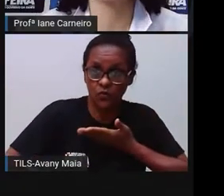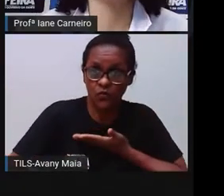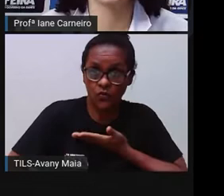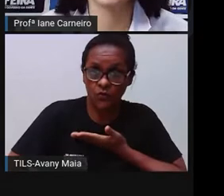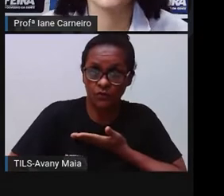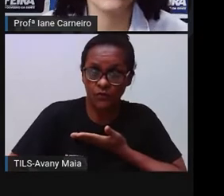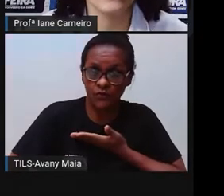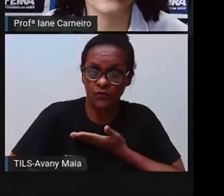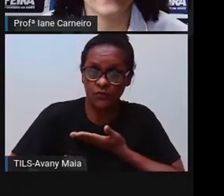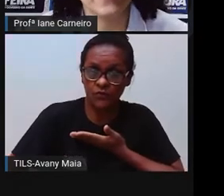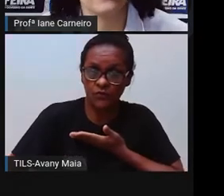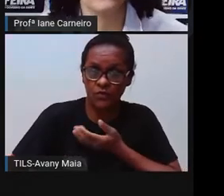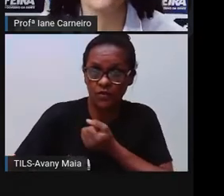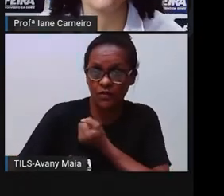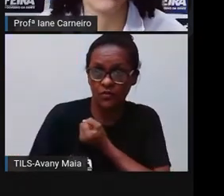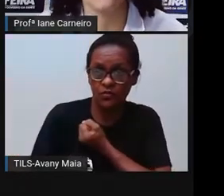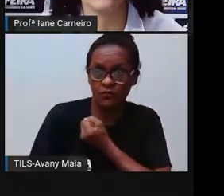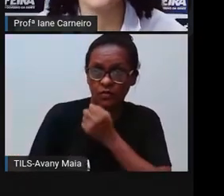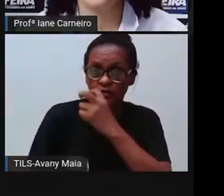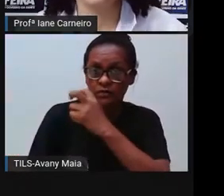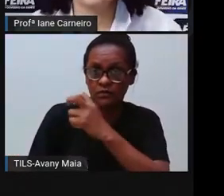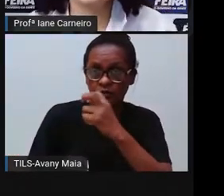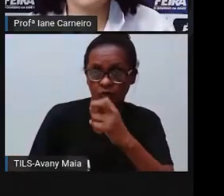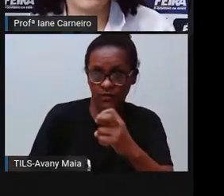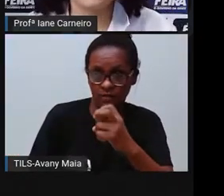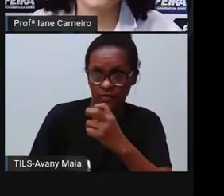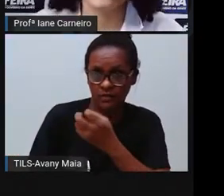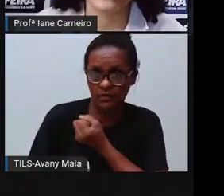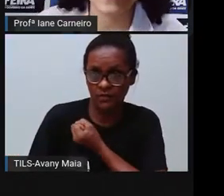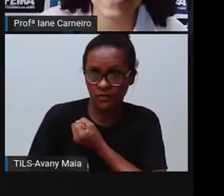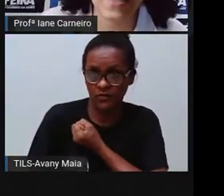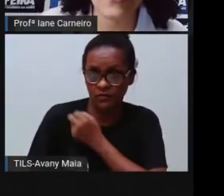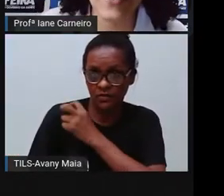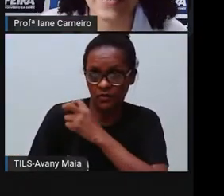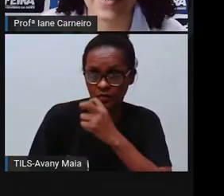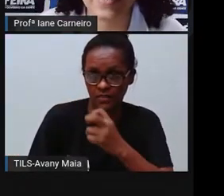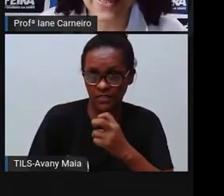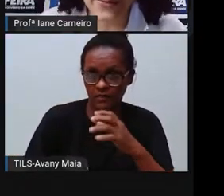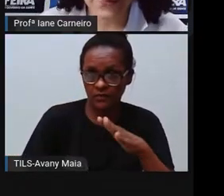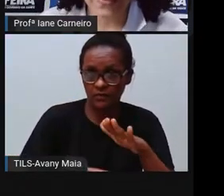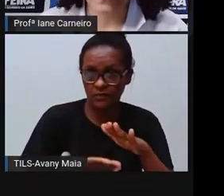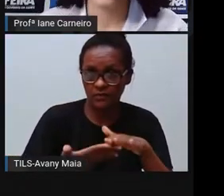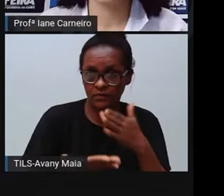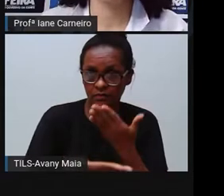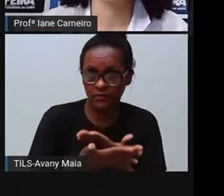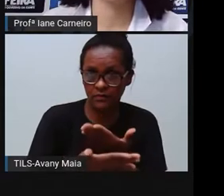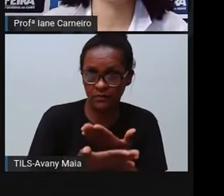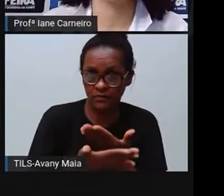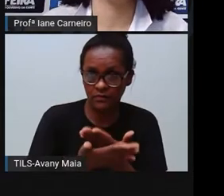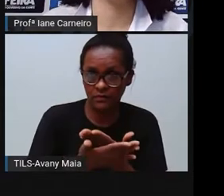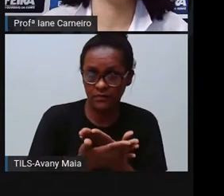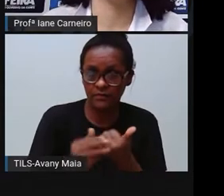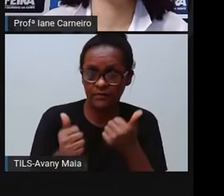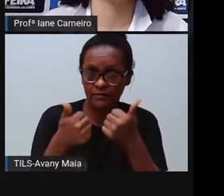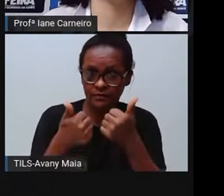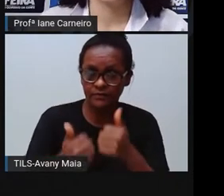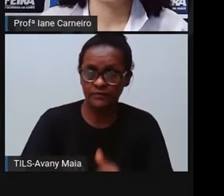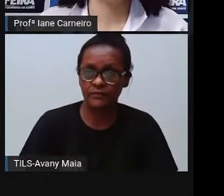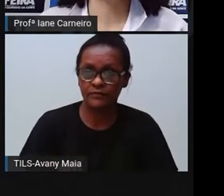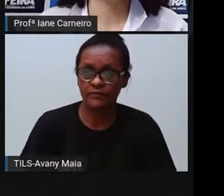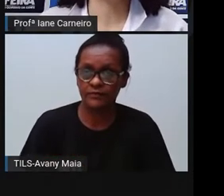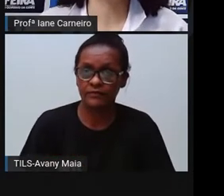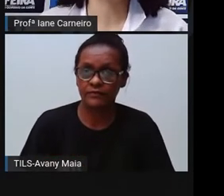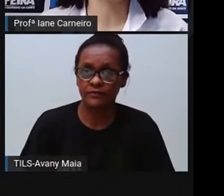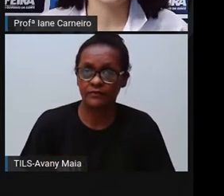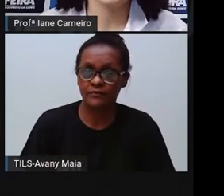É a aula de número 55, envolve matemática e ciências da natureza, tá certo? Então vamos lá.